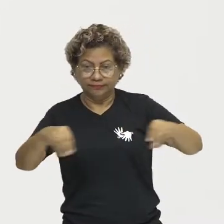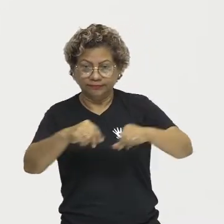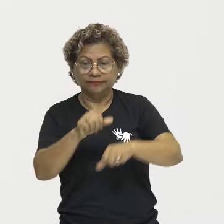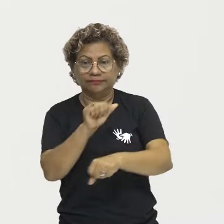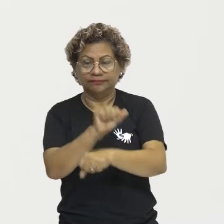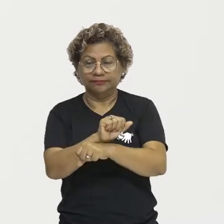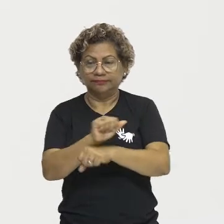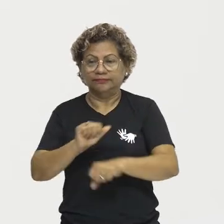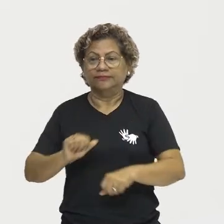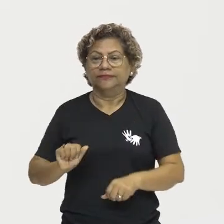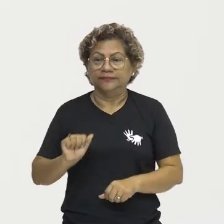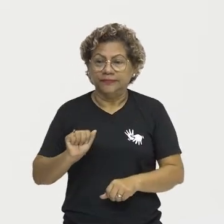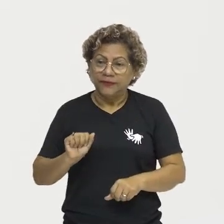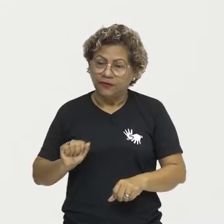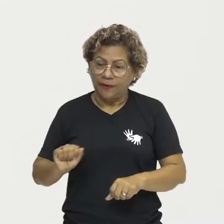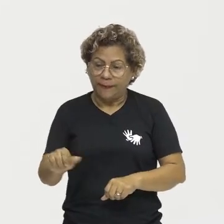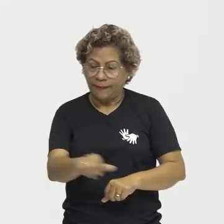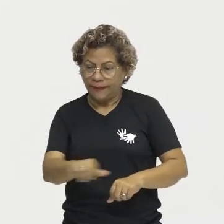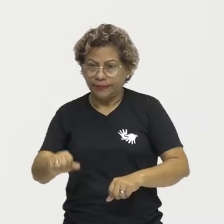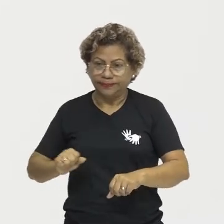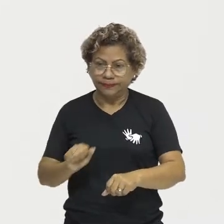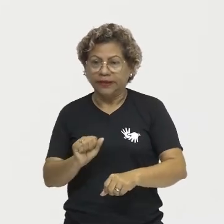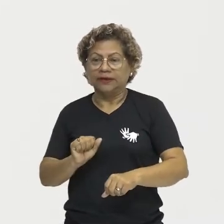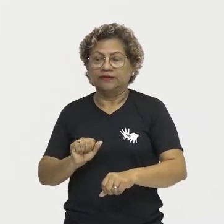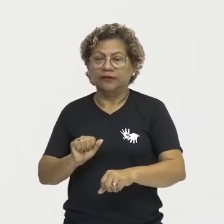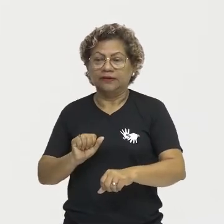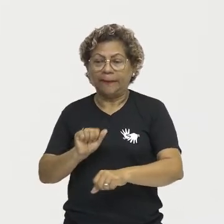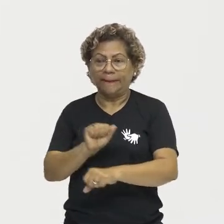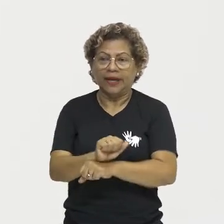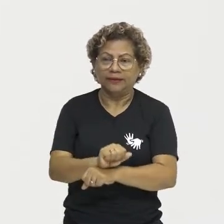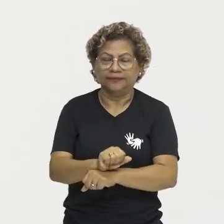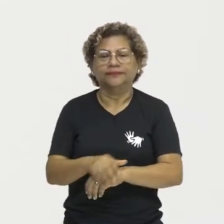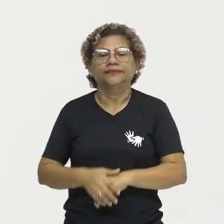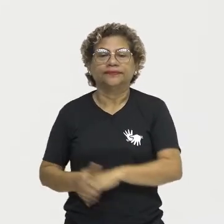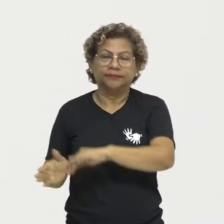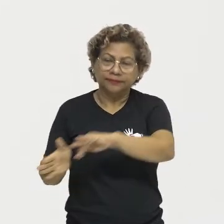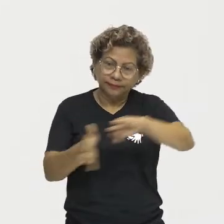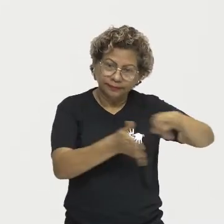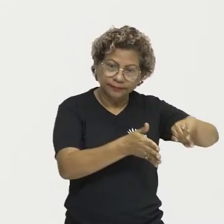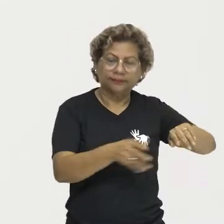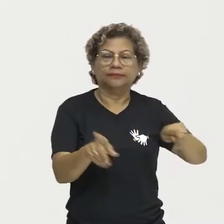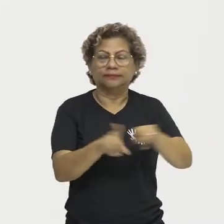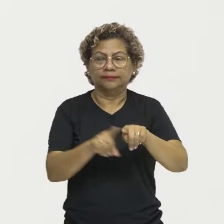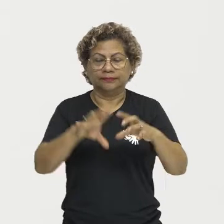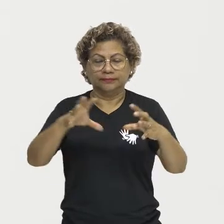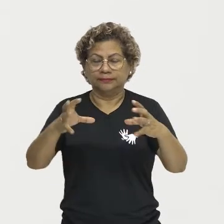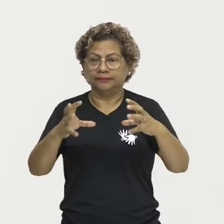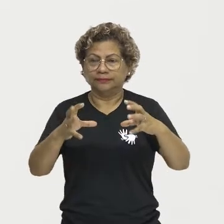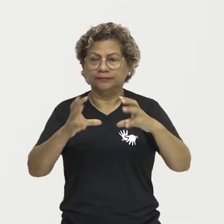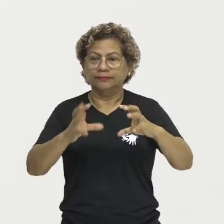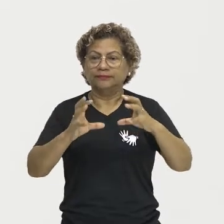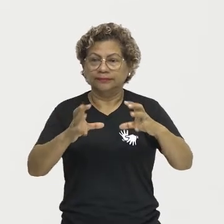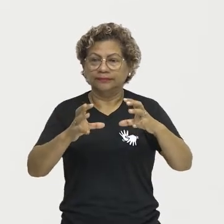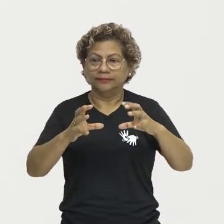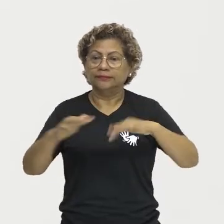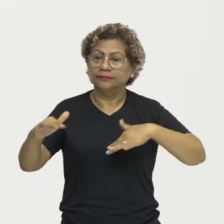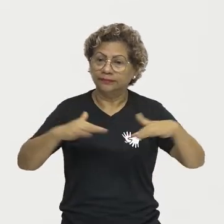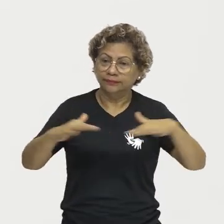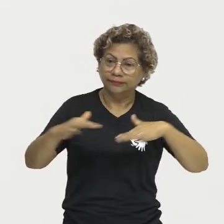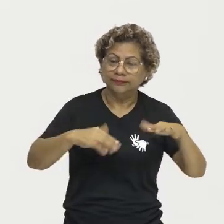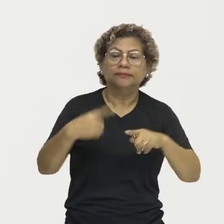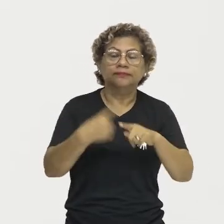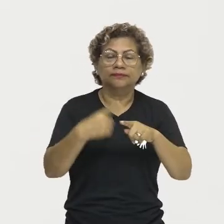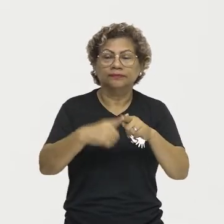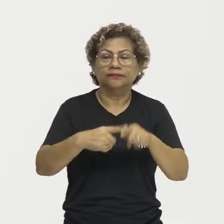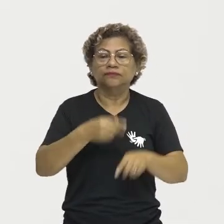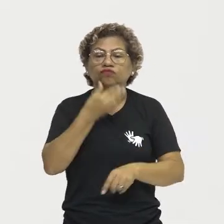quando você chuta uma bola, certo? A bola que estava em repouso, ela só adquire o movimento ao receber a ação da